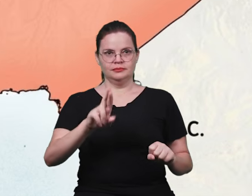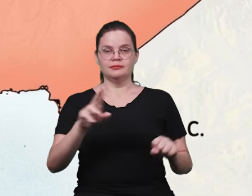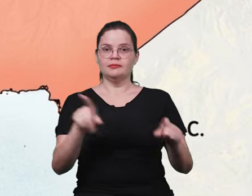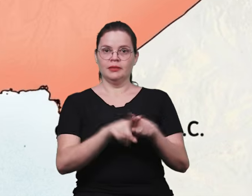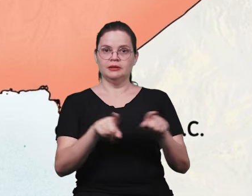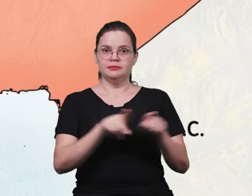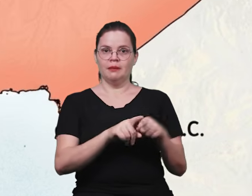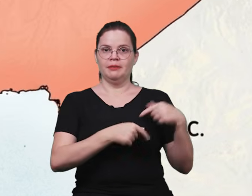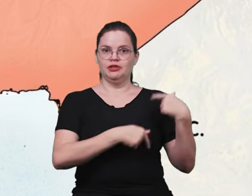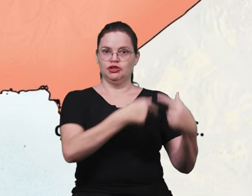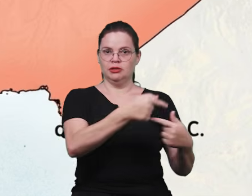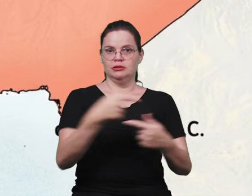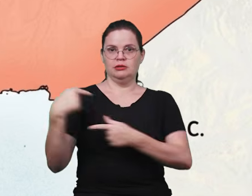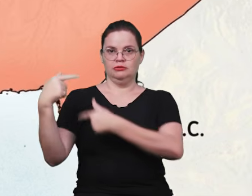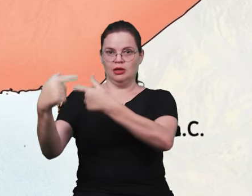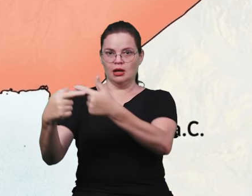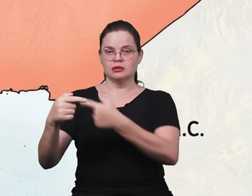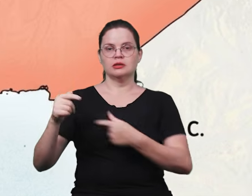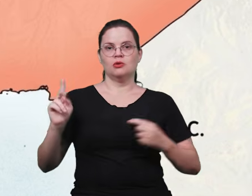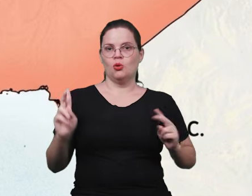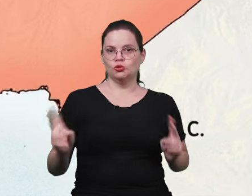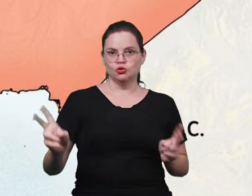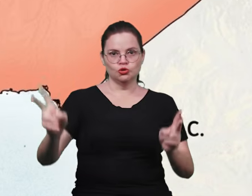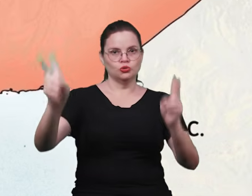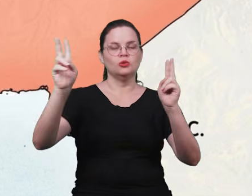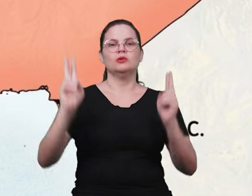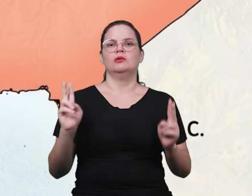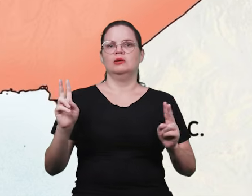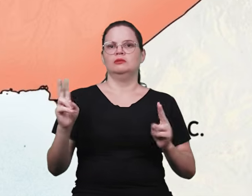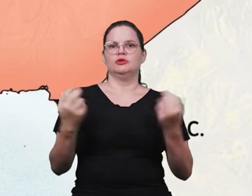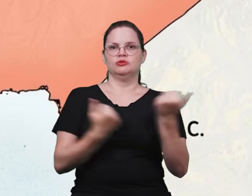descendentes continuaram durante longo tempo